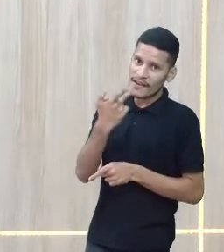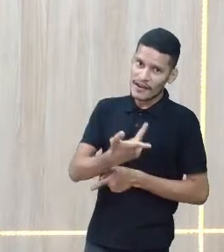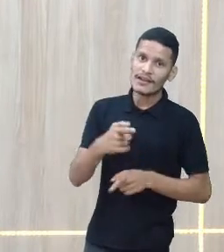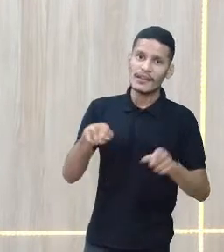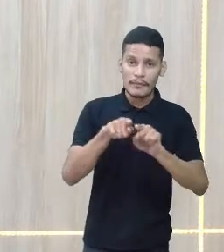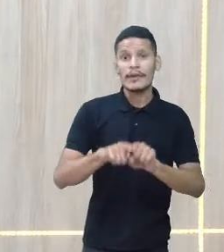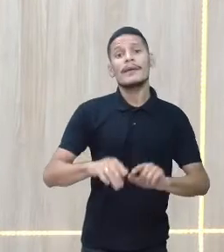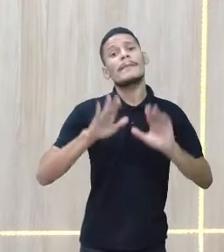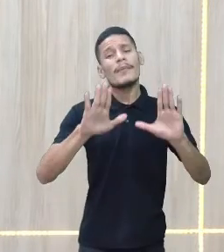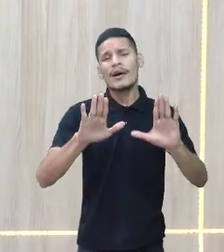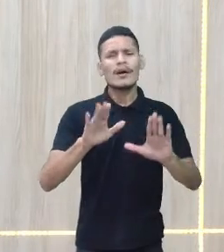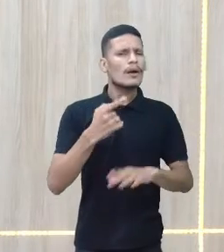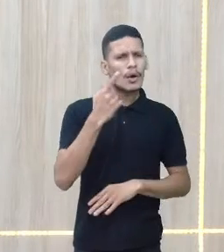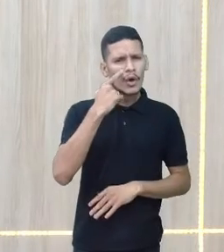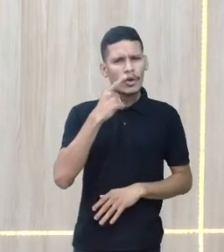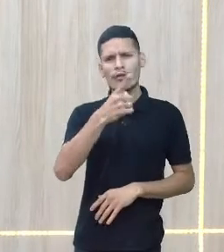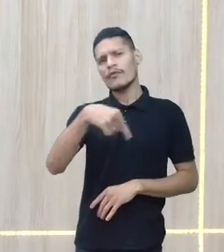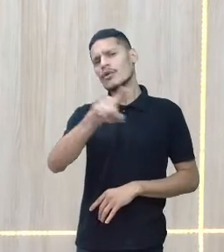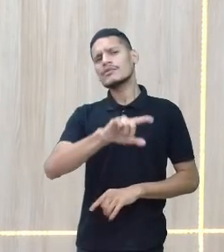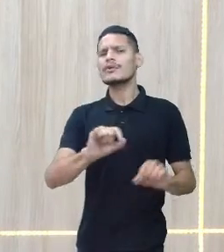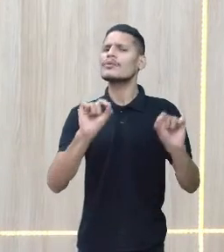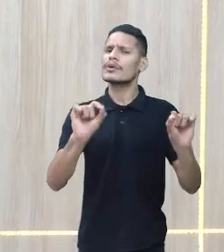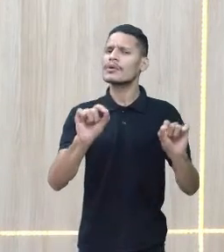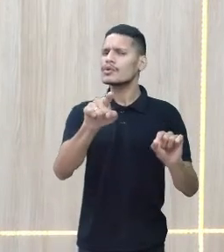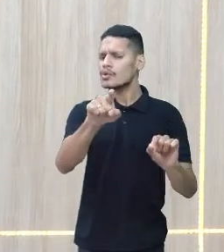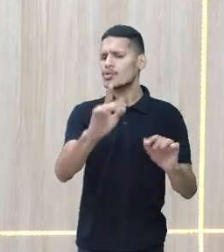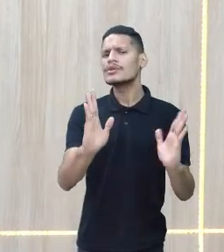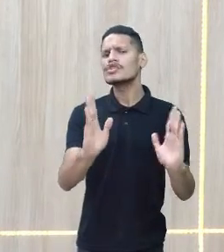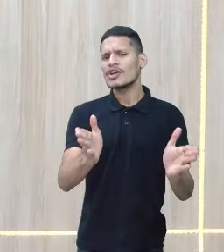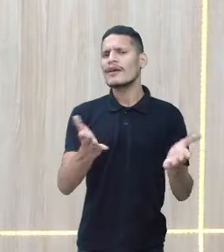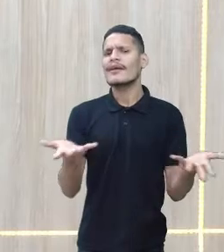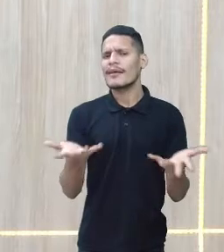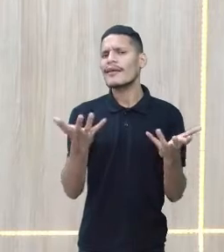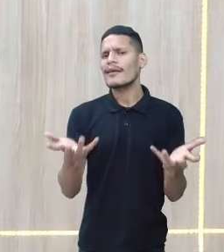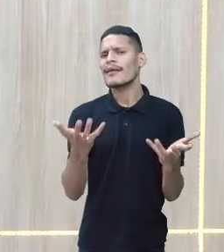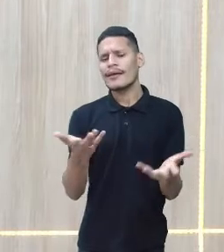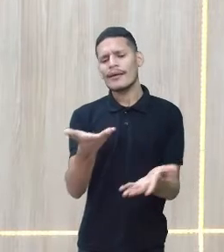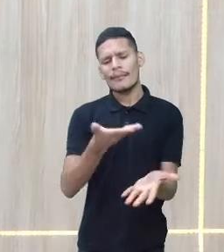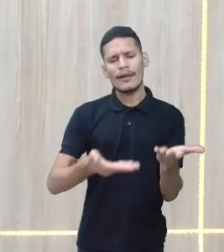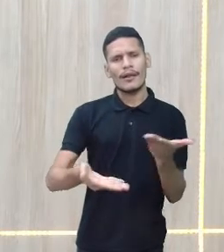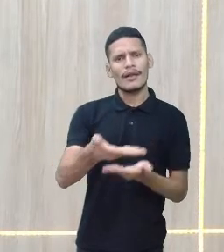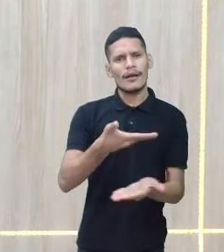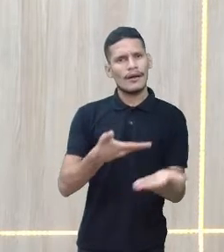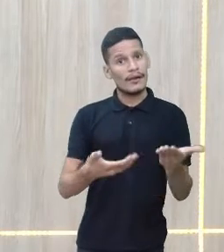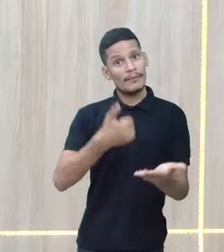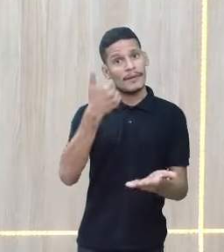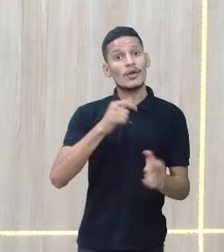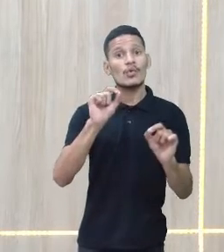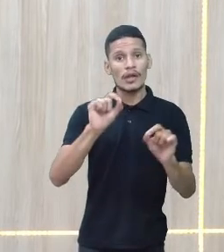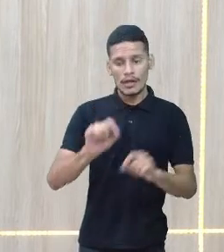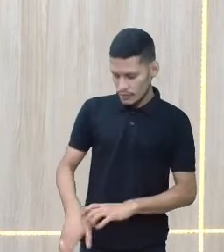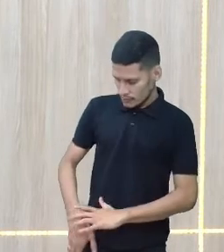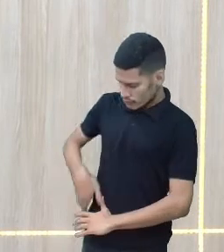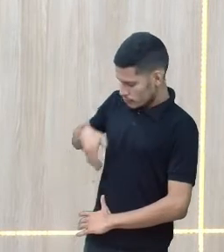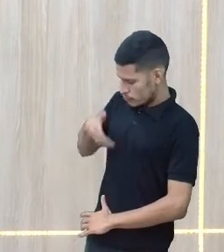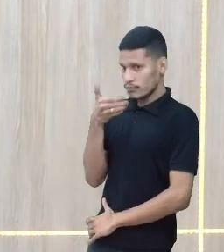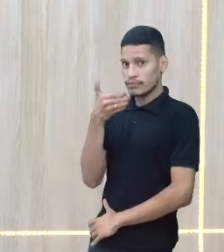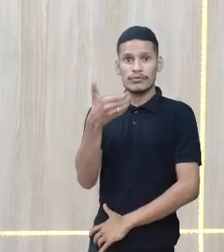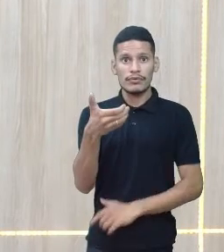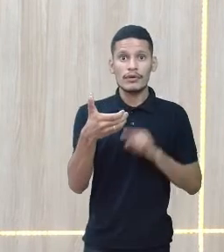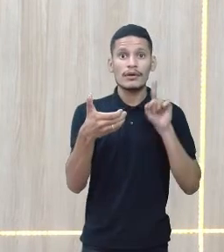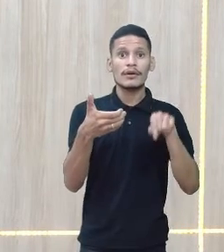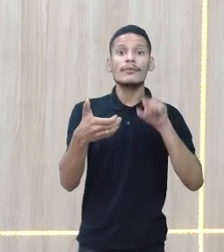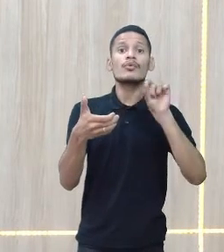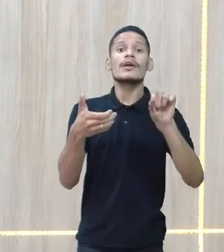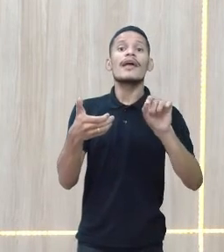né? Então, benção, tu que está afim de interagir com a gente, primeiro, Elaine, do